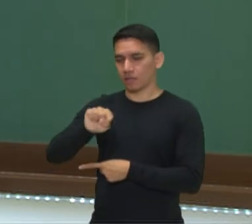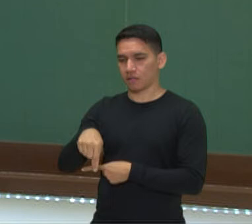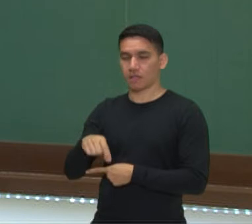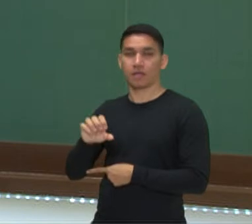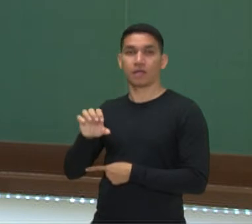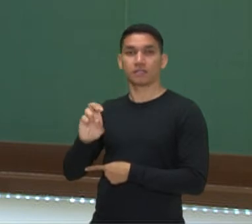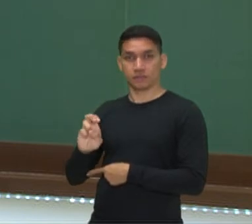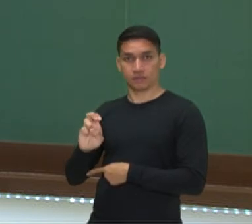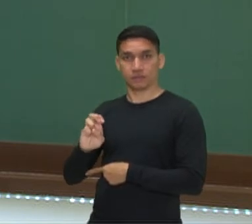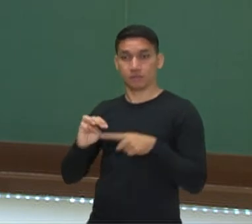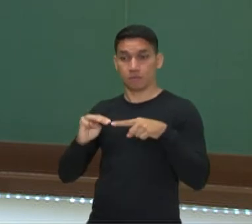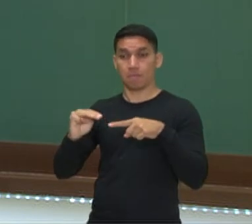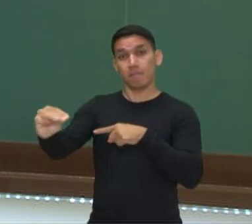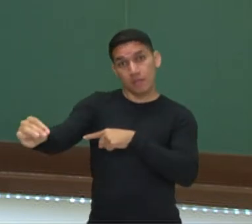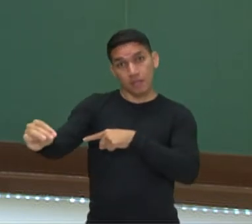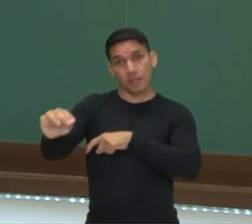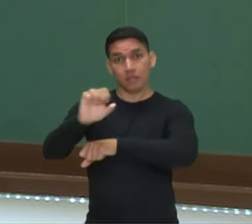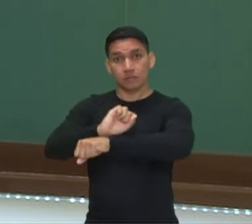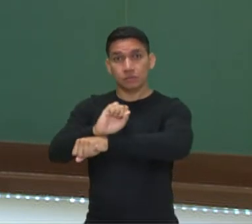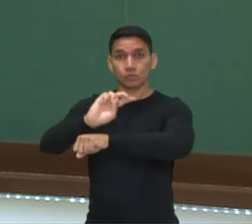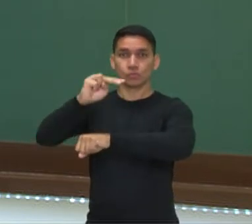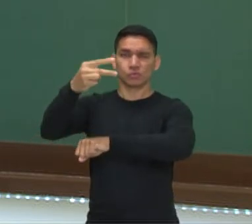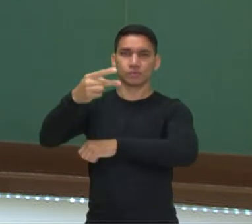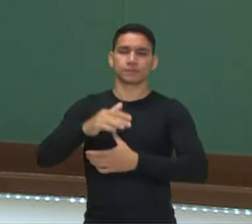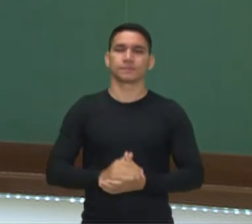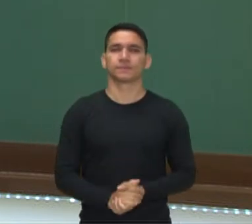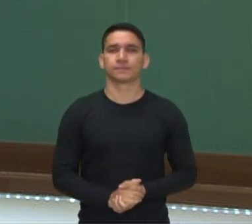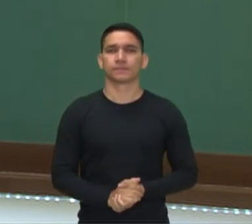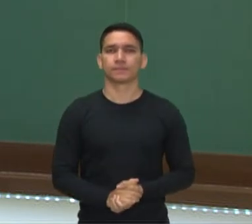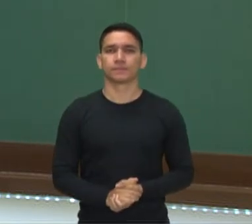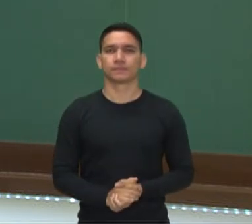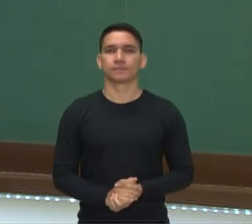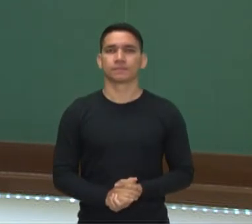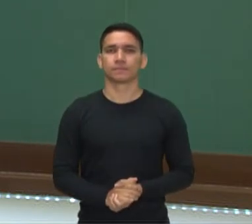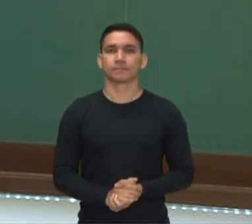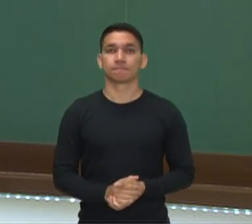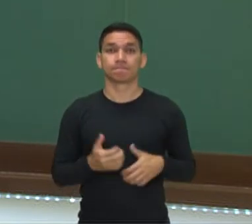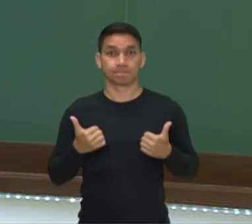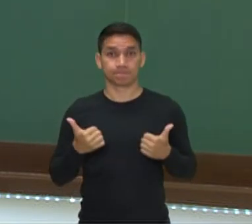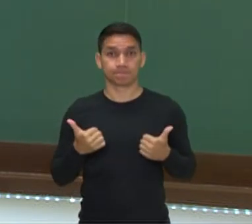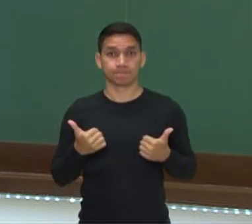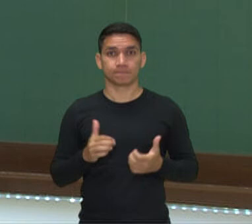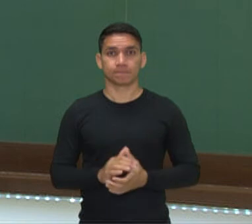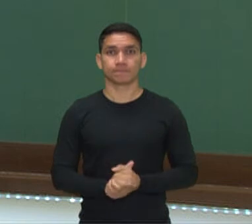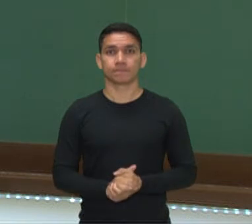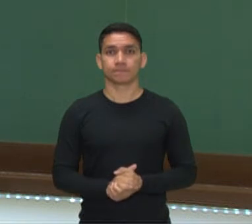como 0,5 metros por segundo, certo?